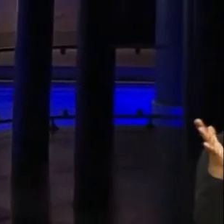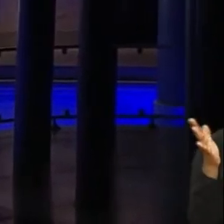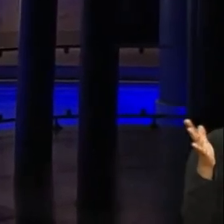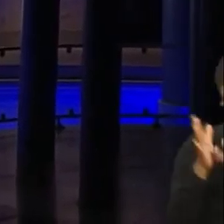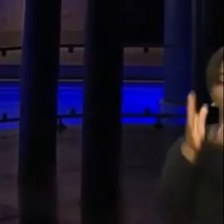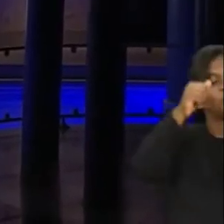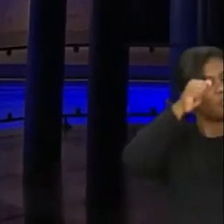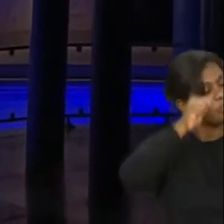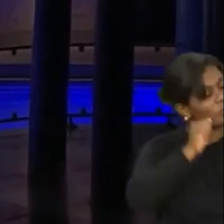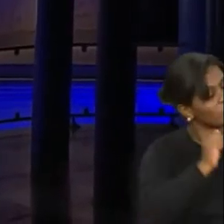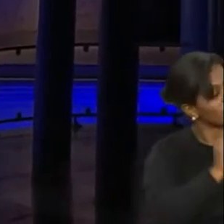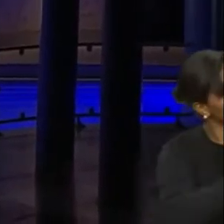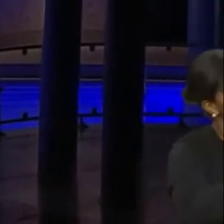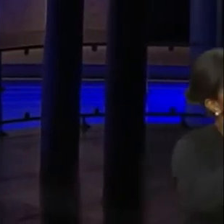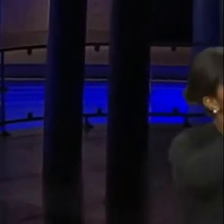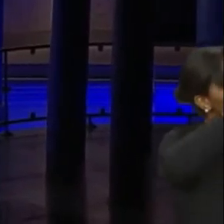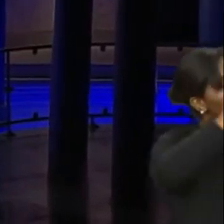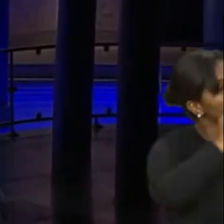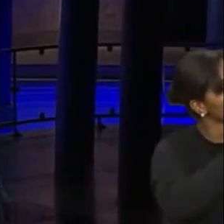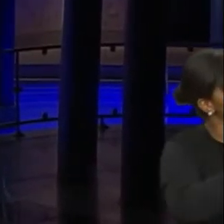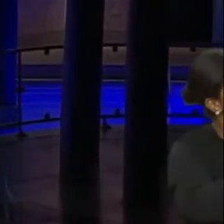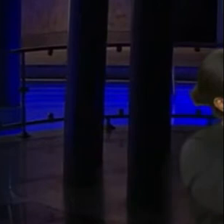Jesus.